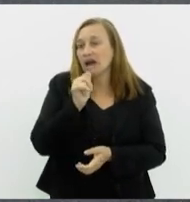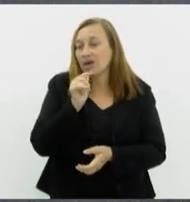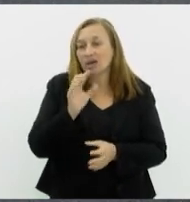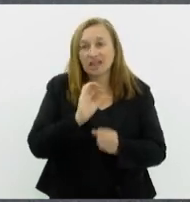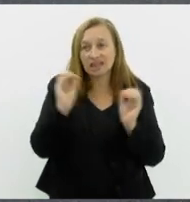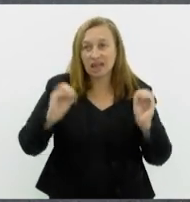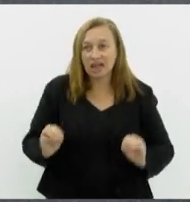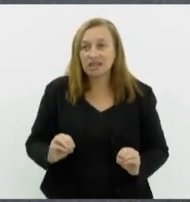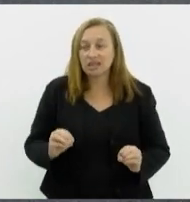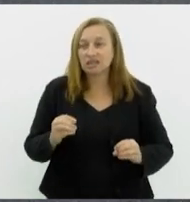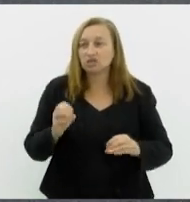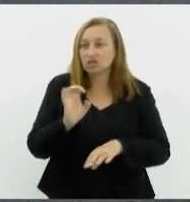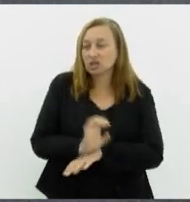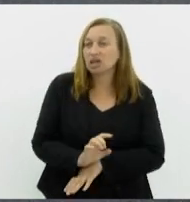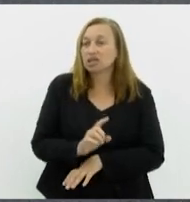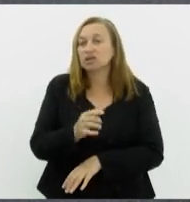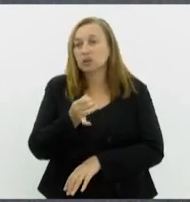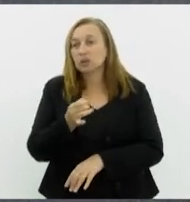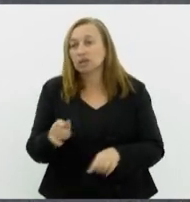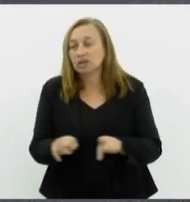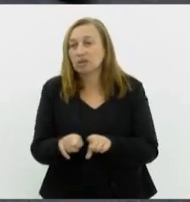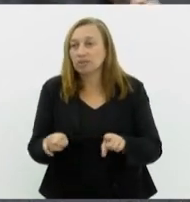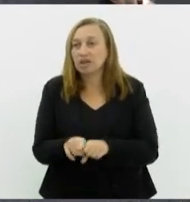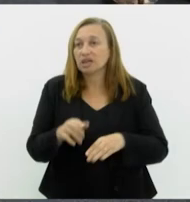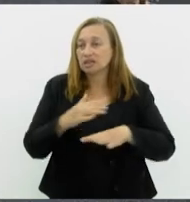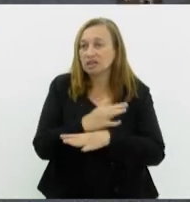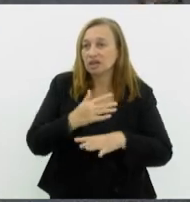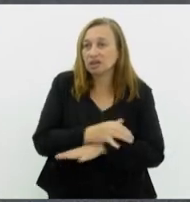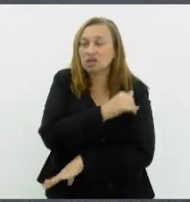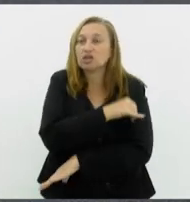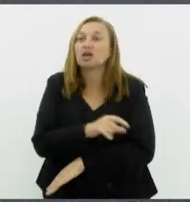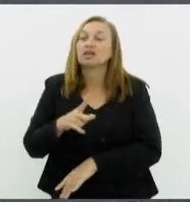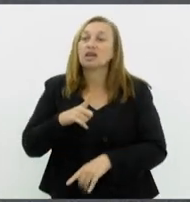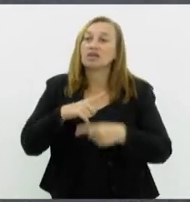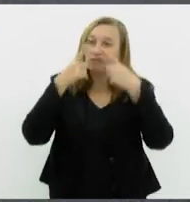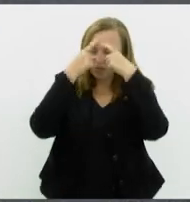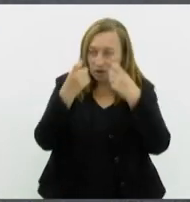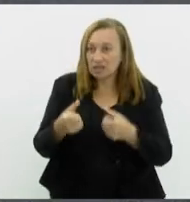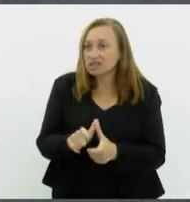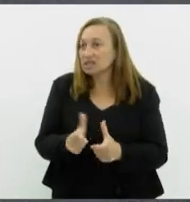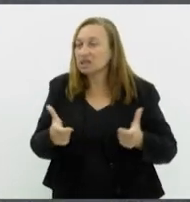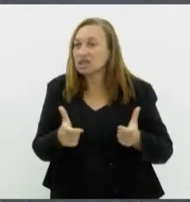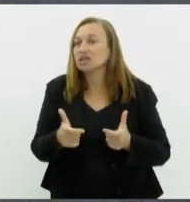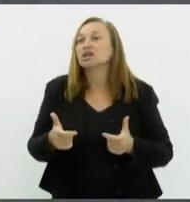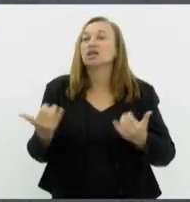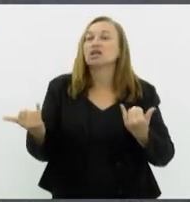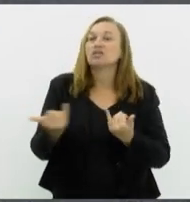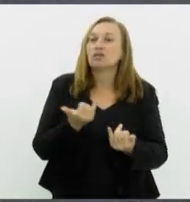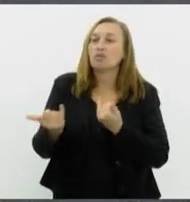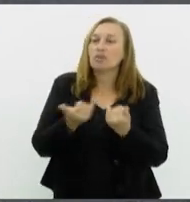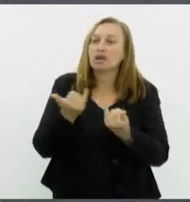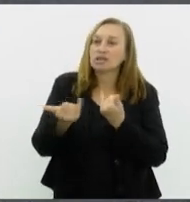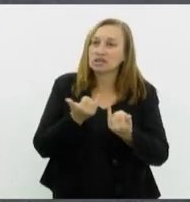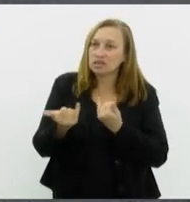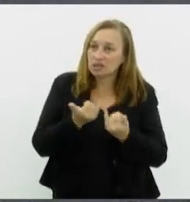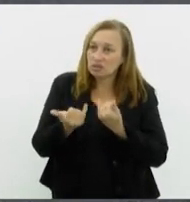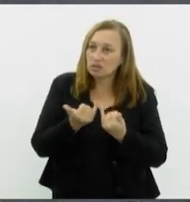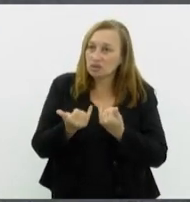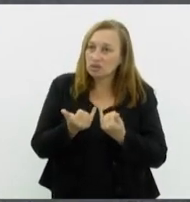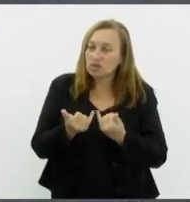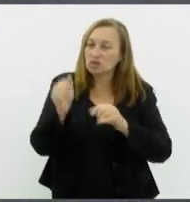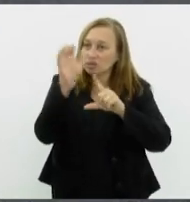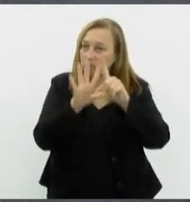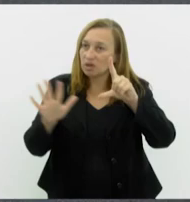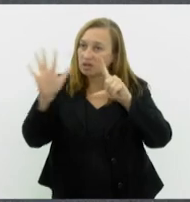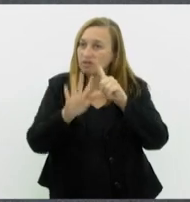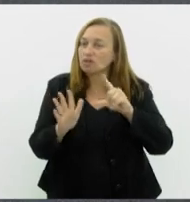Rio de Janeiro. Eles enfrentam uma gama enorme de violências. Segundo dado de uma das maiores plataformas